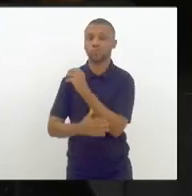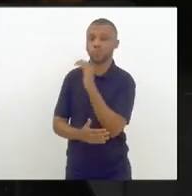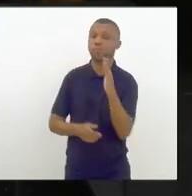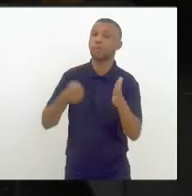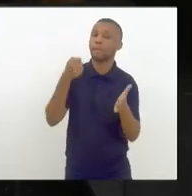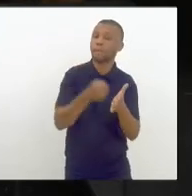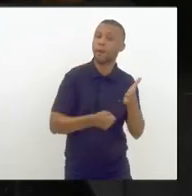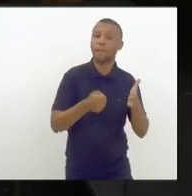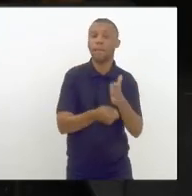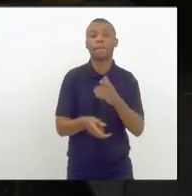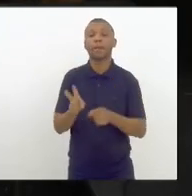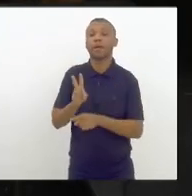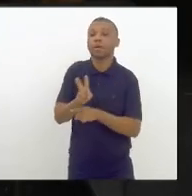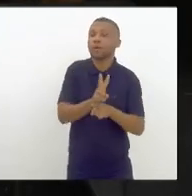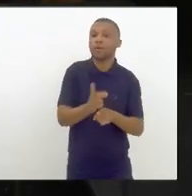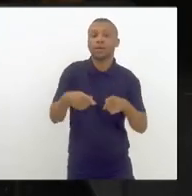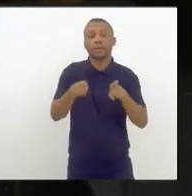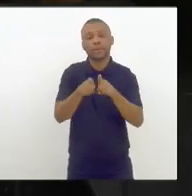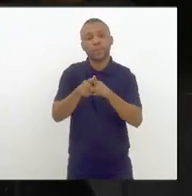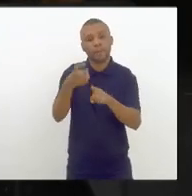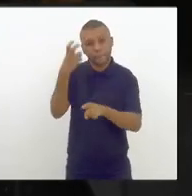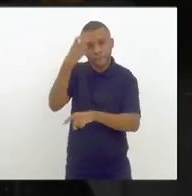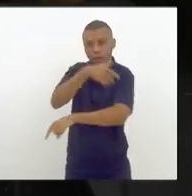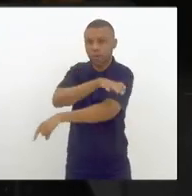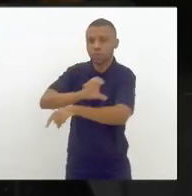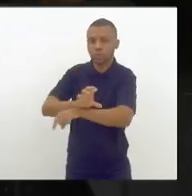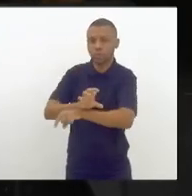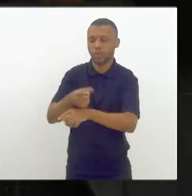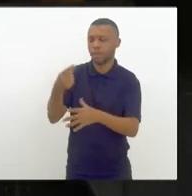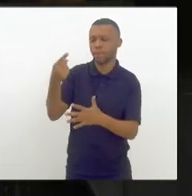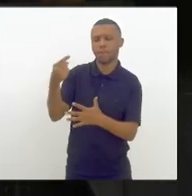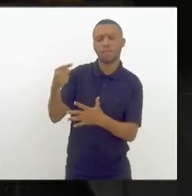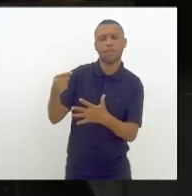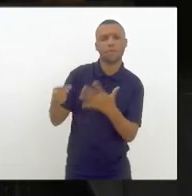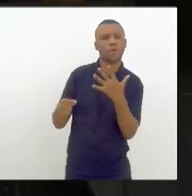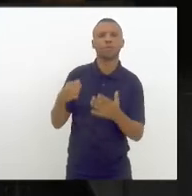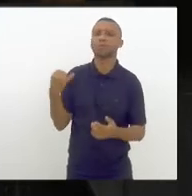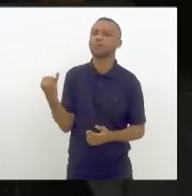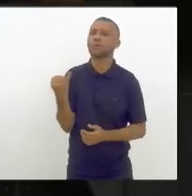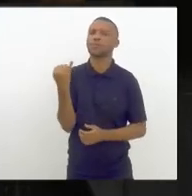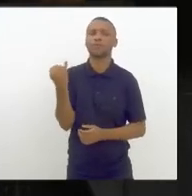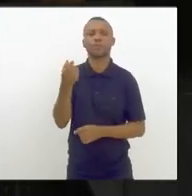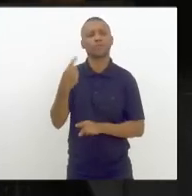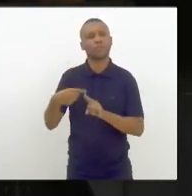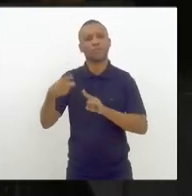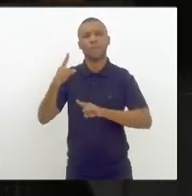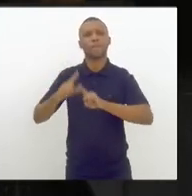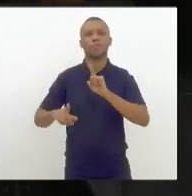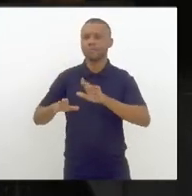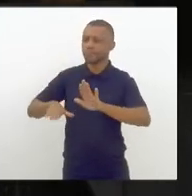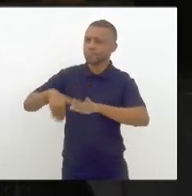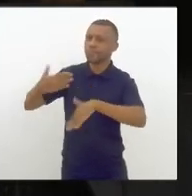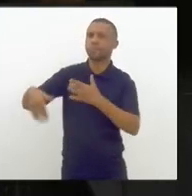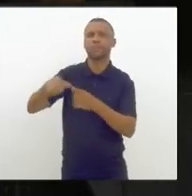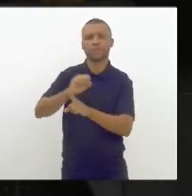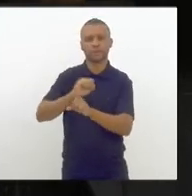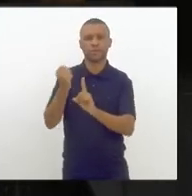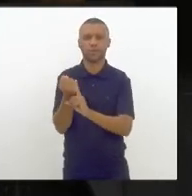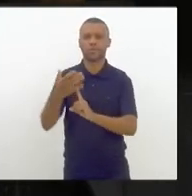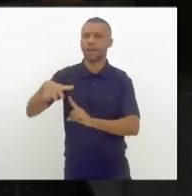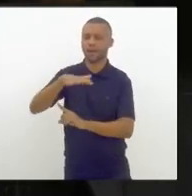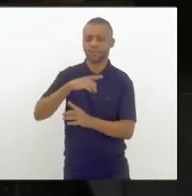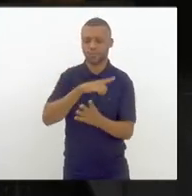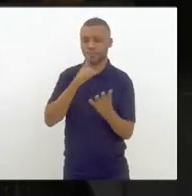cultura essenciais para o avanço da nossa sociedade quatro